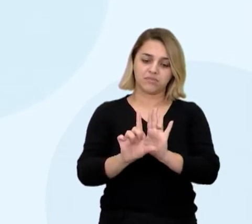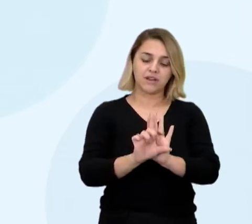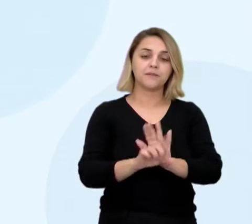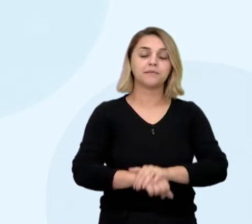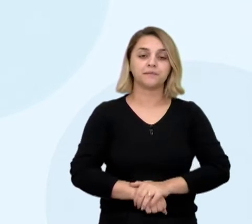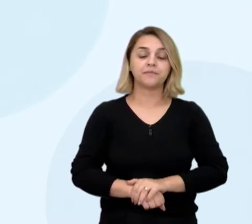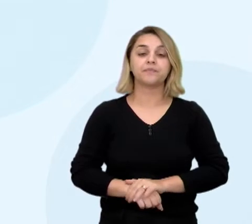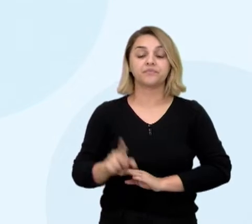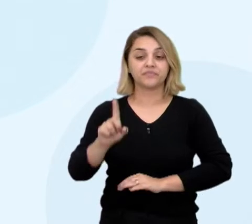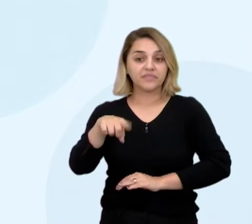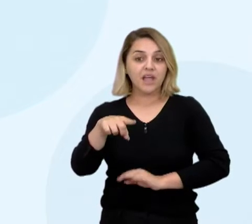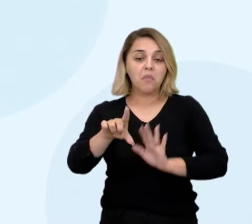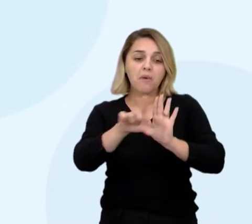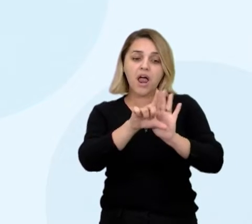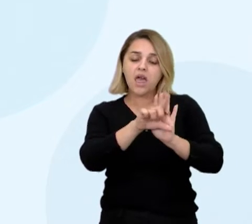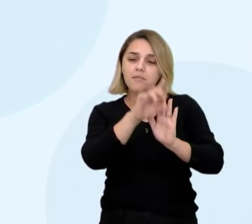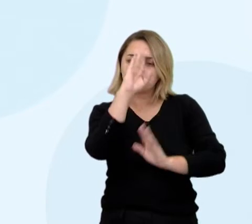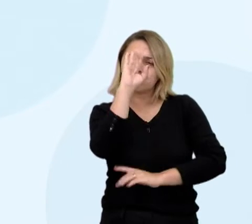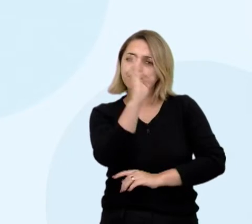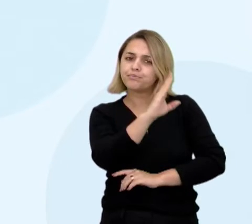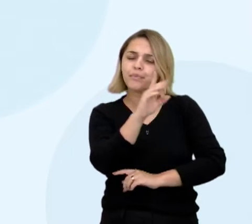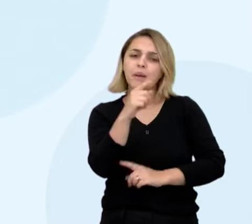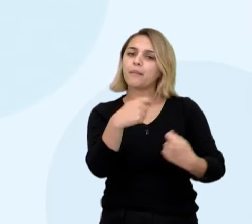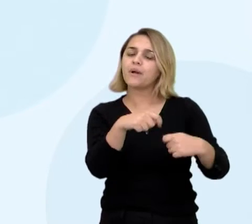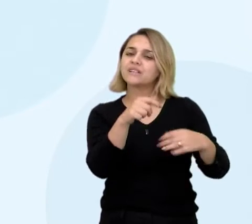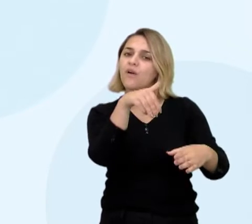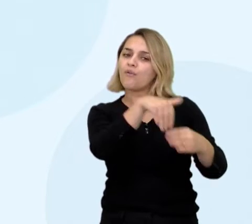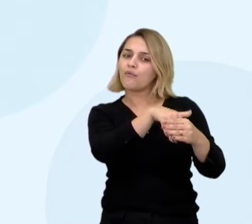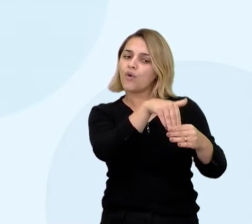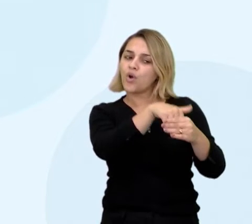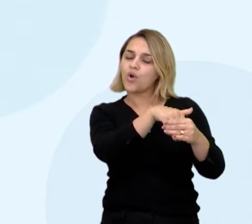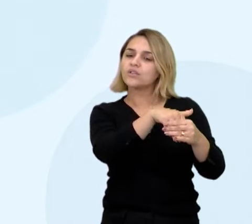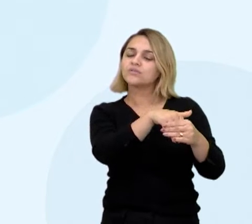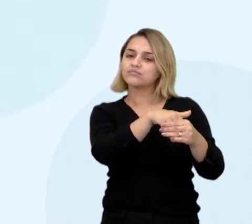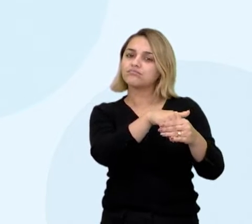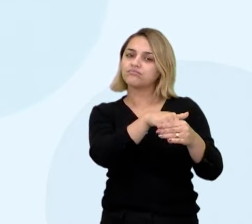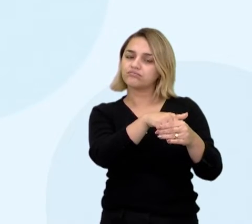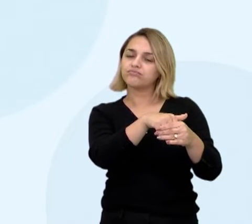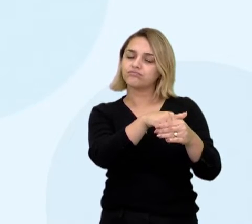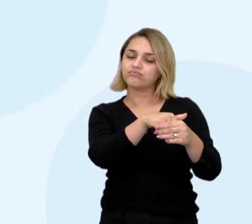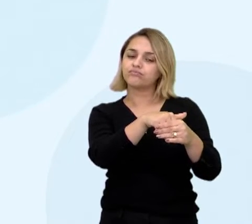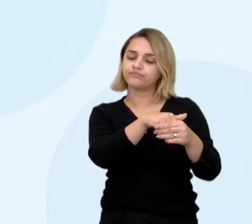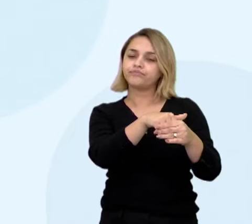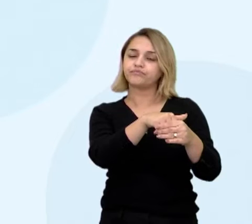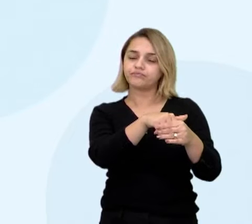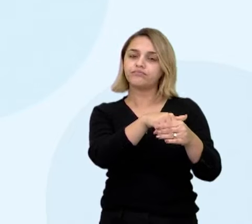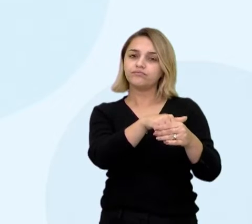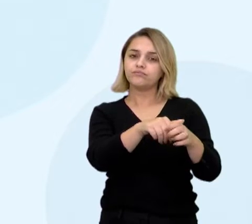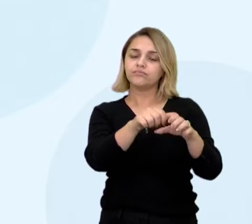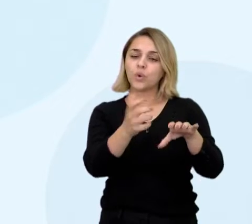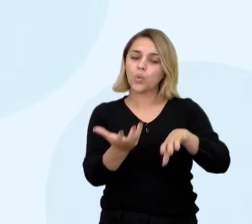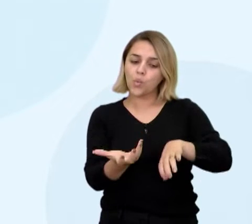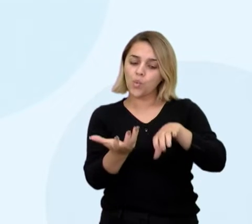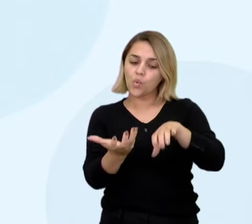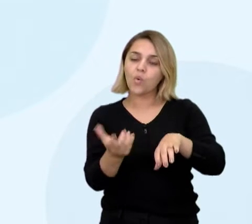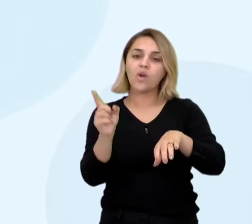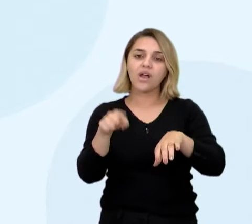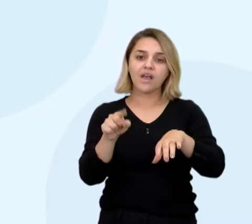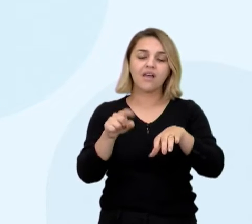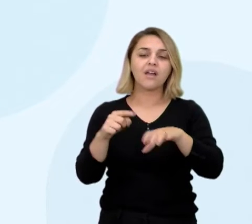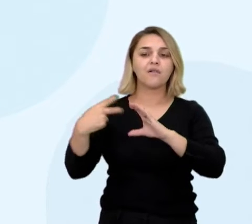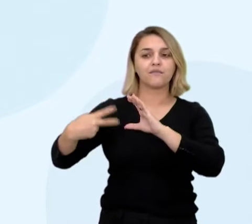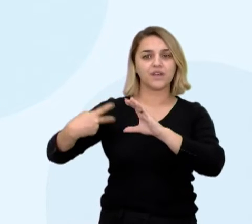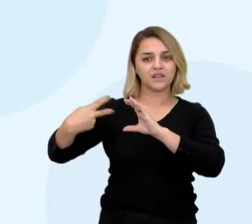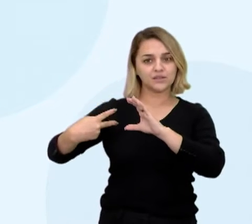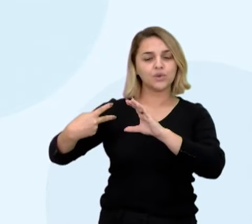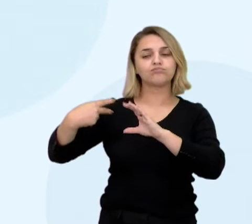sendo uma lei ordinária, portanto, ela precisa ser votada no Congresso Nacional, que é o conjunto da Câmara dos Deputados e do